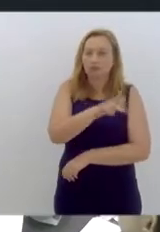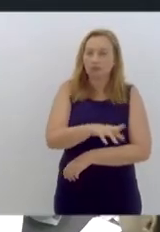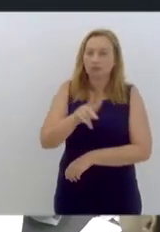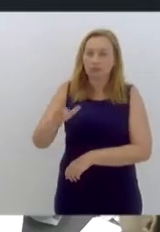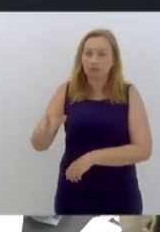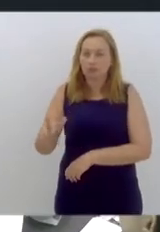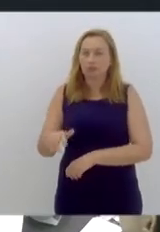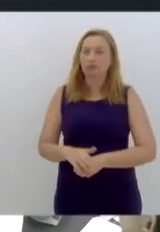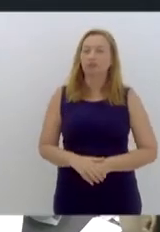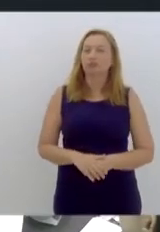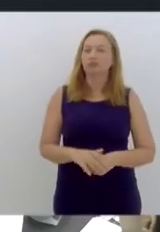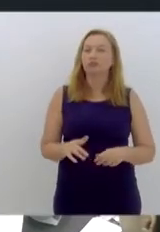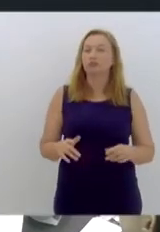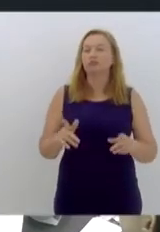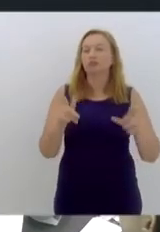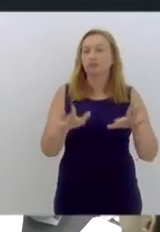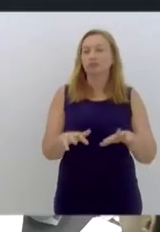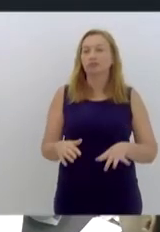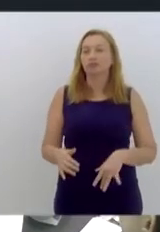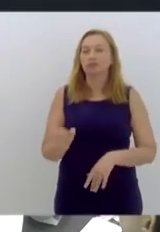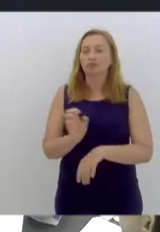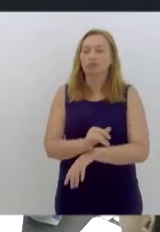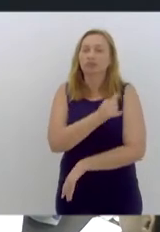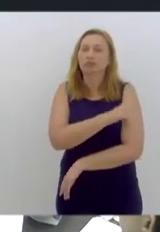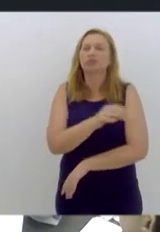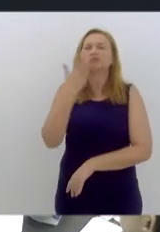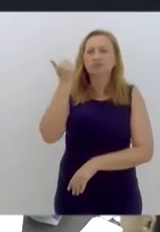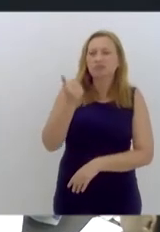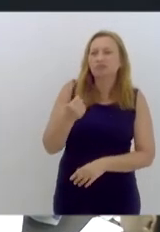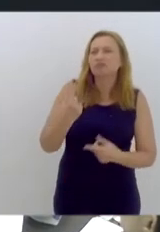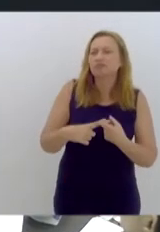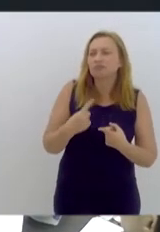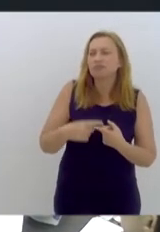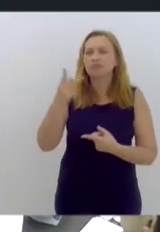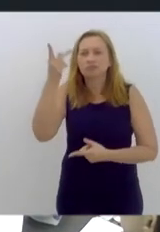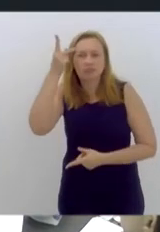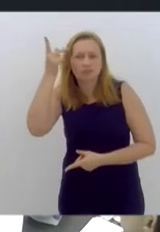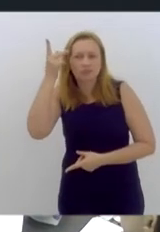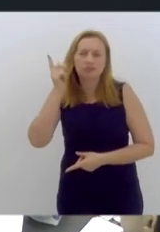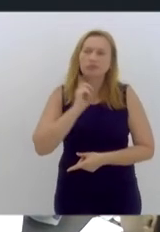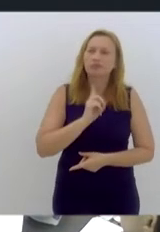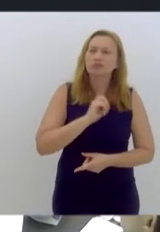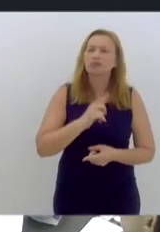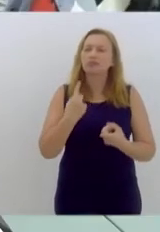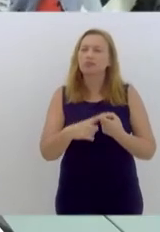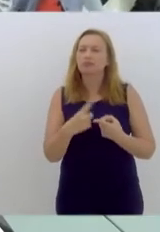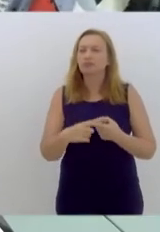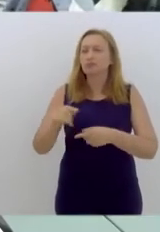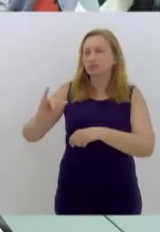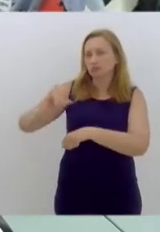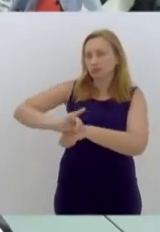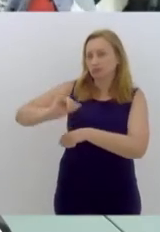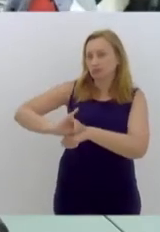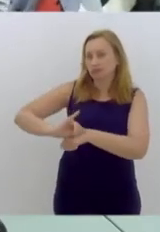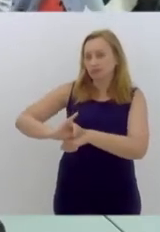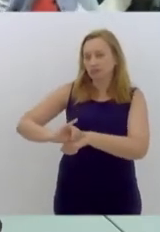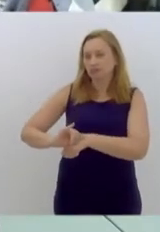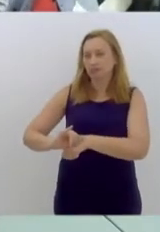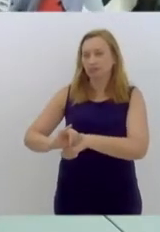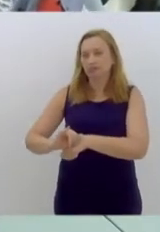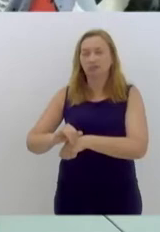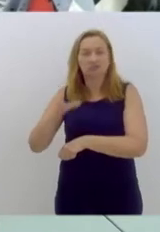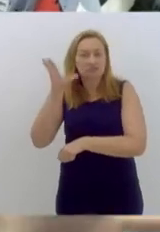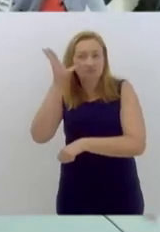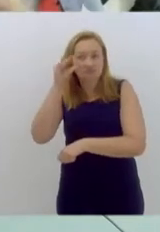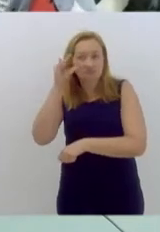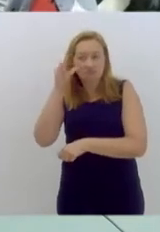do Estado do Rio de Janeiro. Sabe por que o Estado de São Paulo e o Estado de Minas Gerais não aprovaram? Porque as capitais nesses estados não têm interesse na